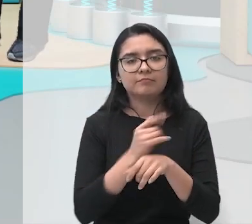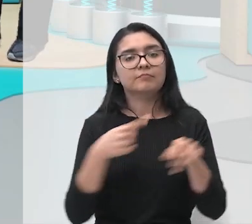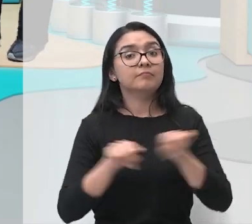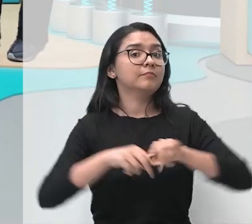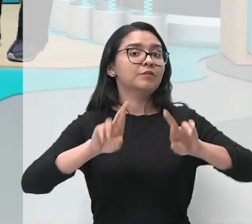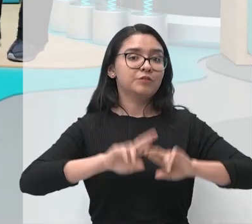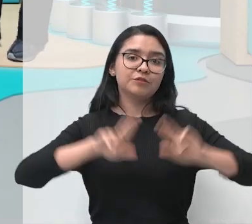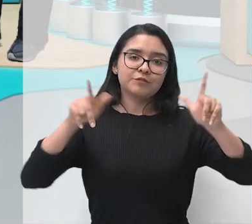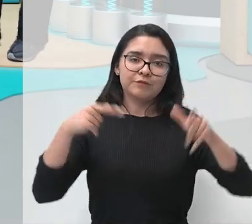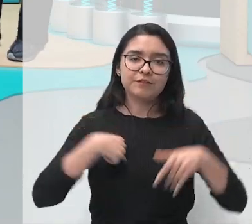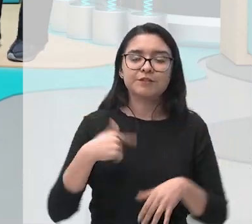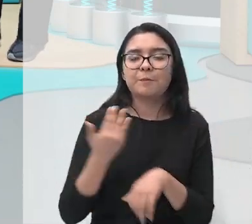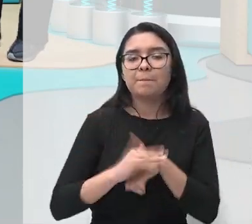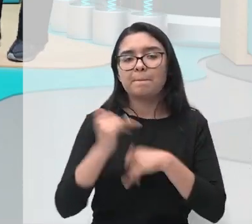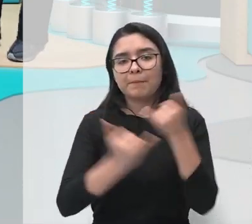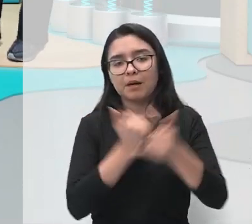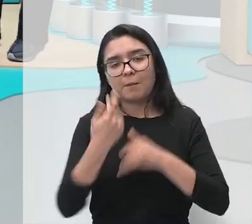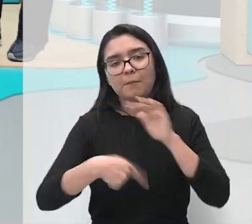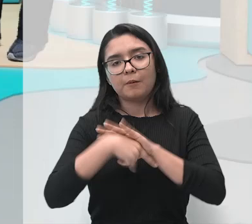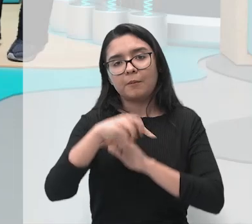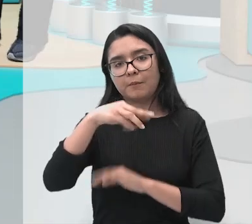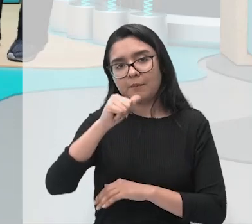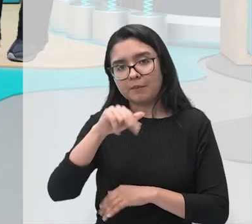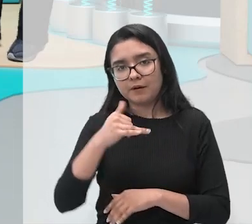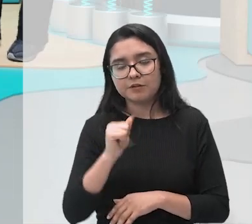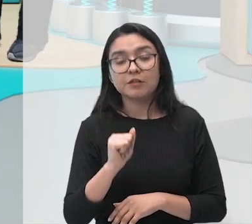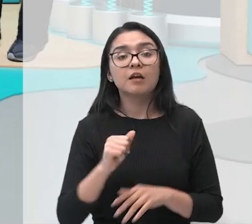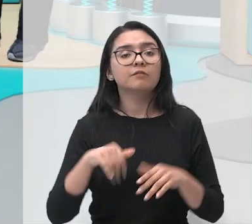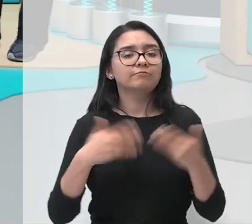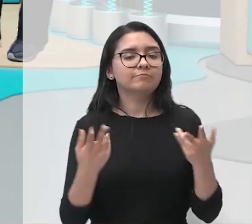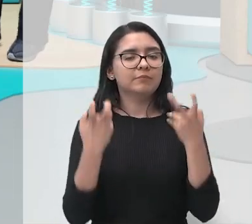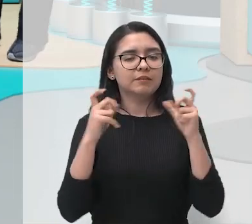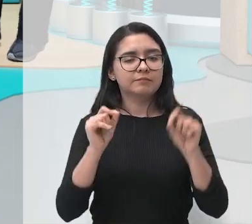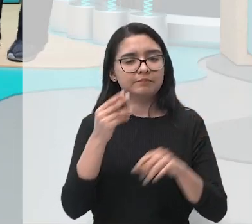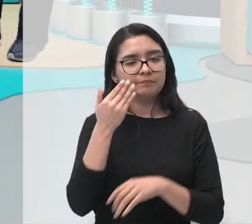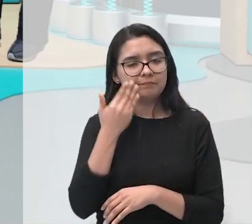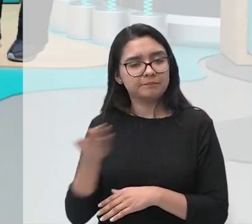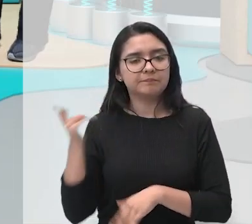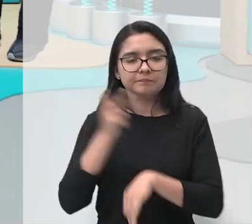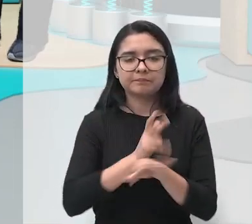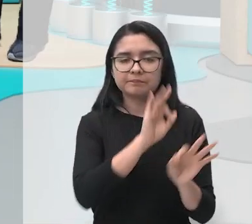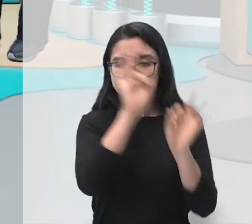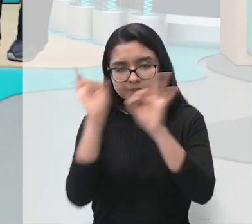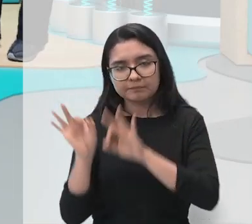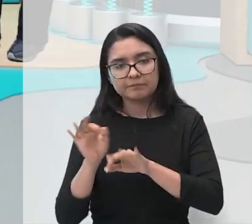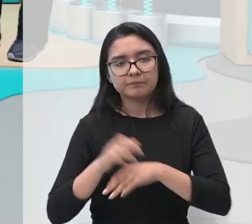bem diferente de brincar de manja-pega. Então, observem mais um pouco o vídeo.